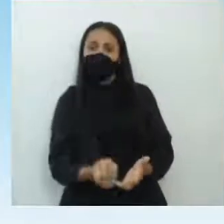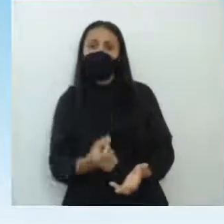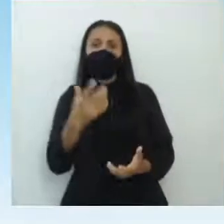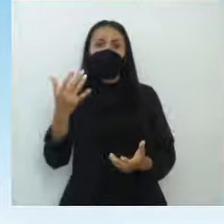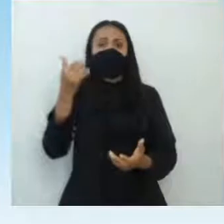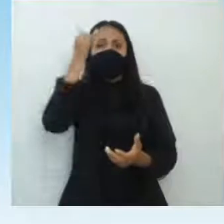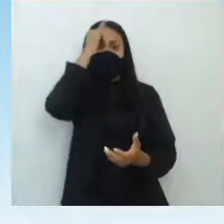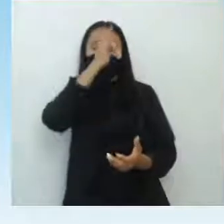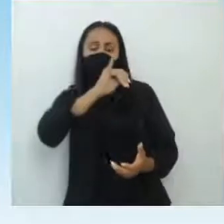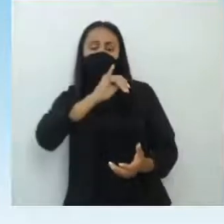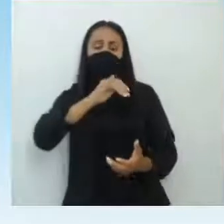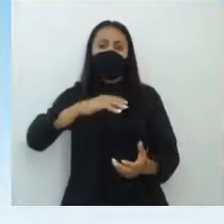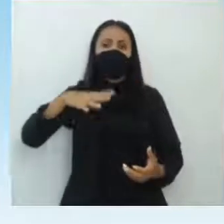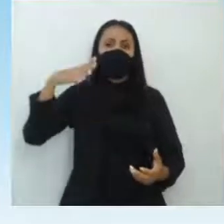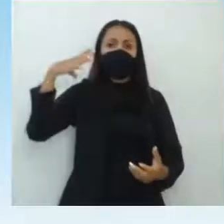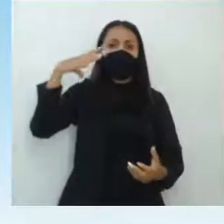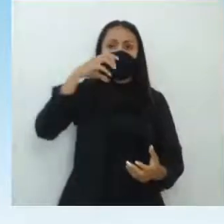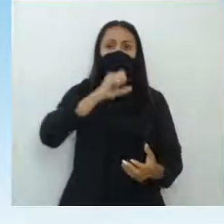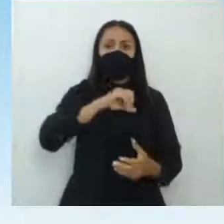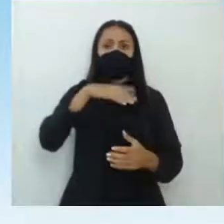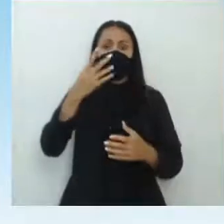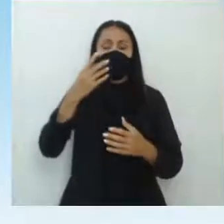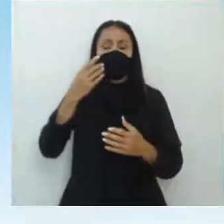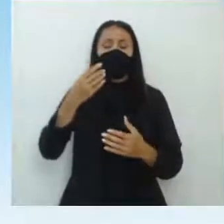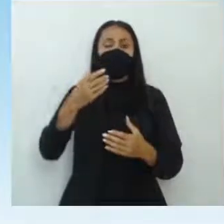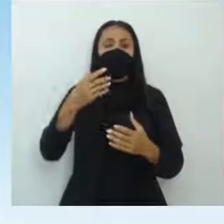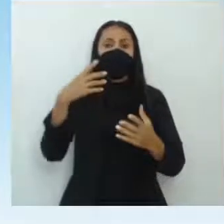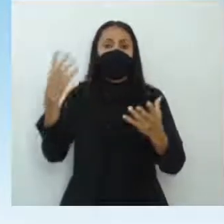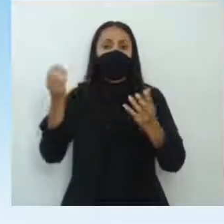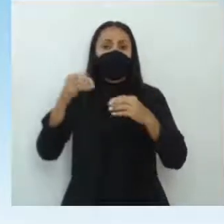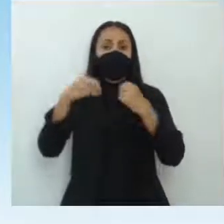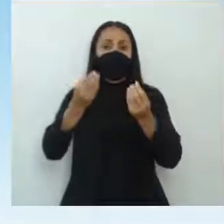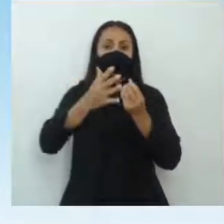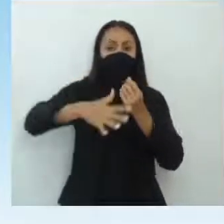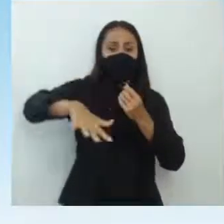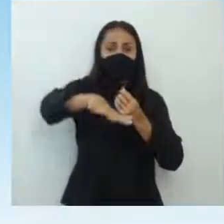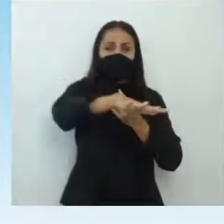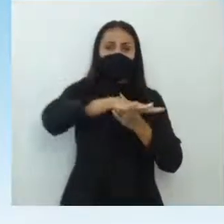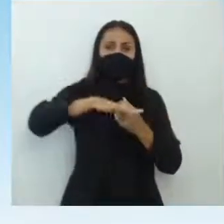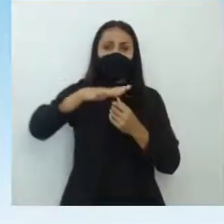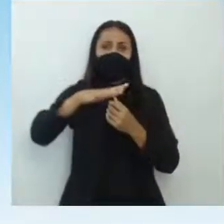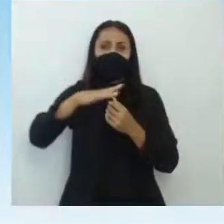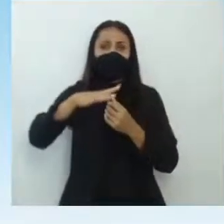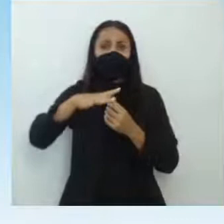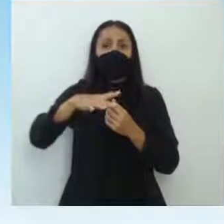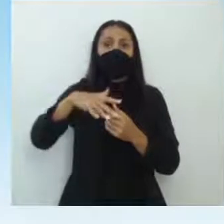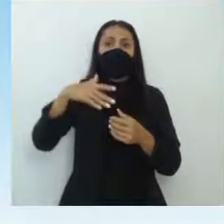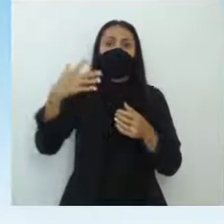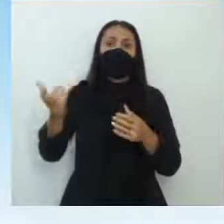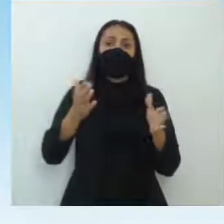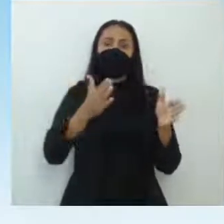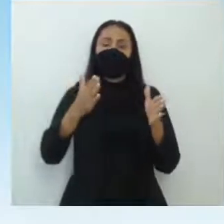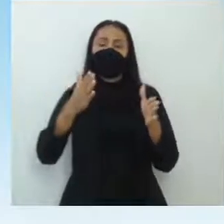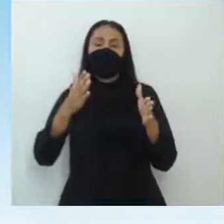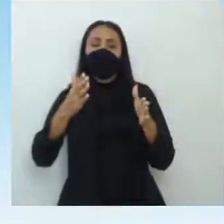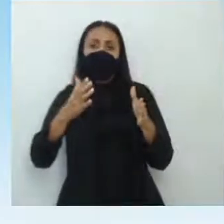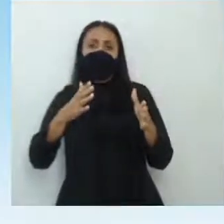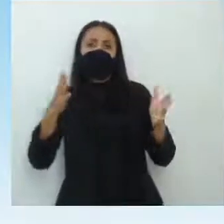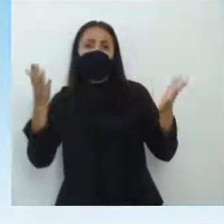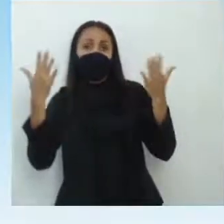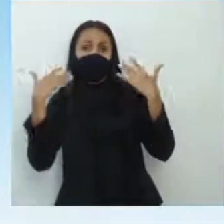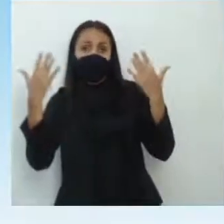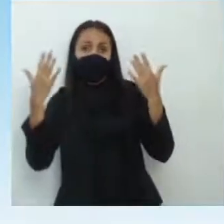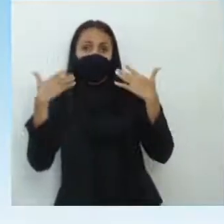ela seja ali completamente devolvido ao espaço. Retendo aí a parcela de calor